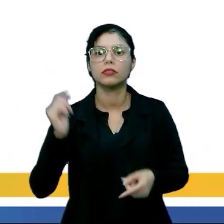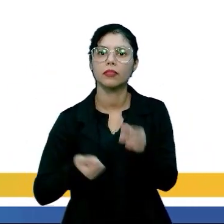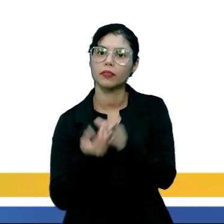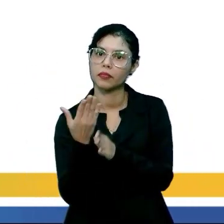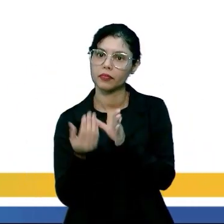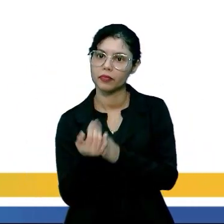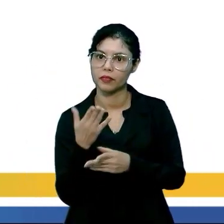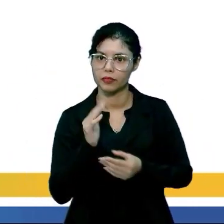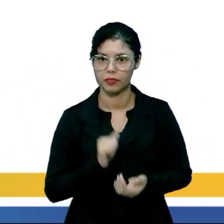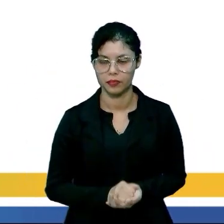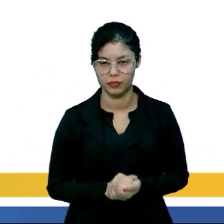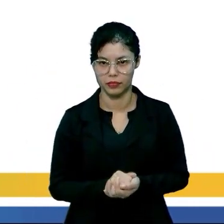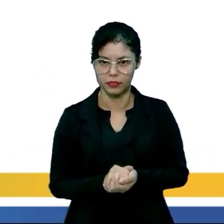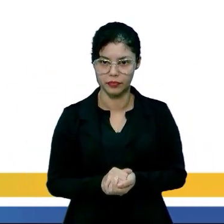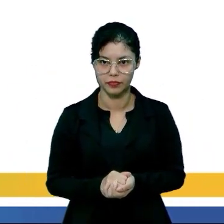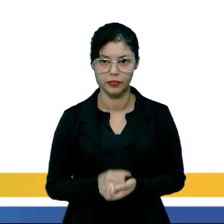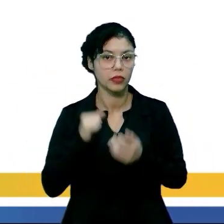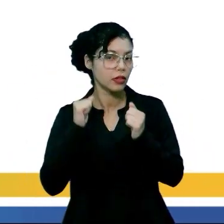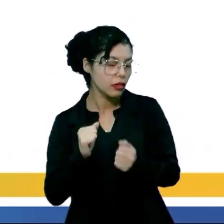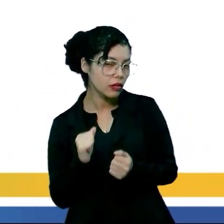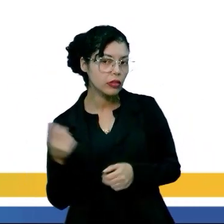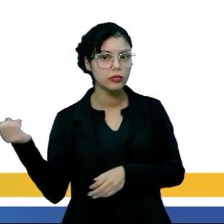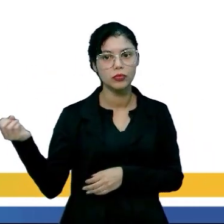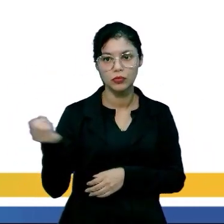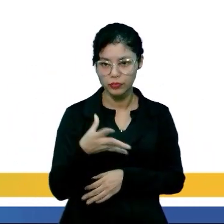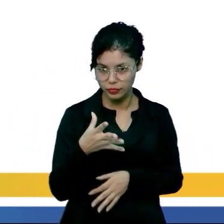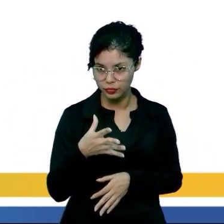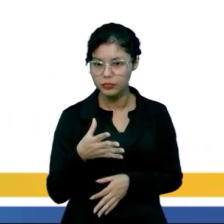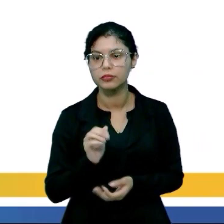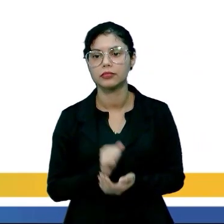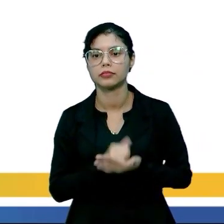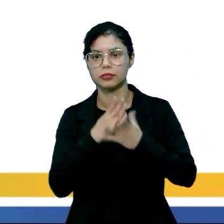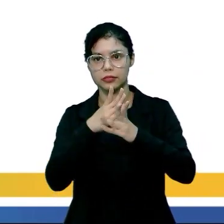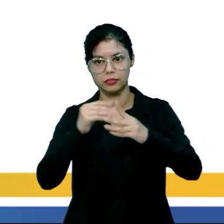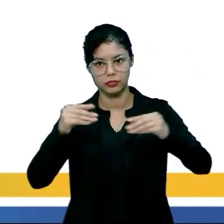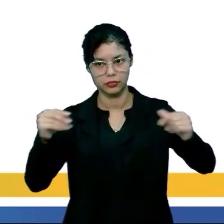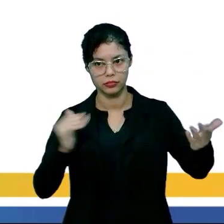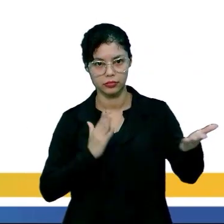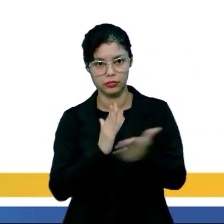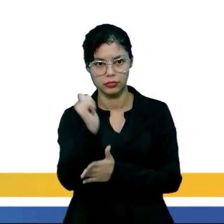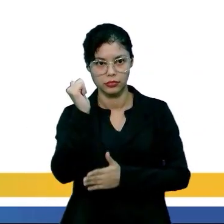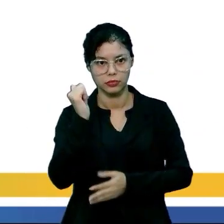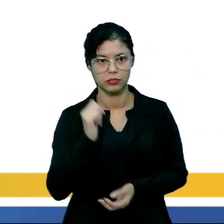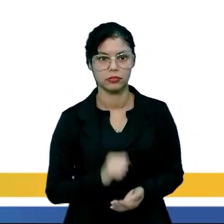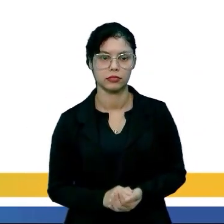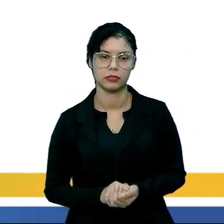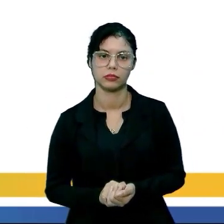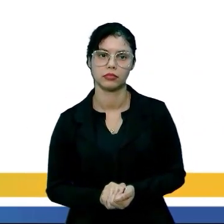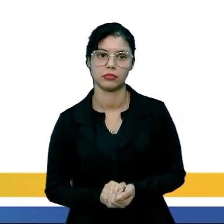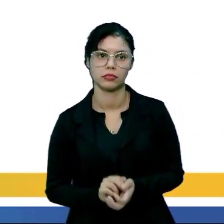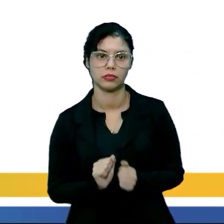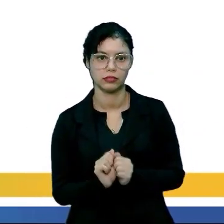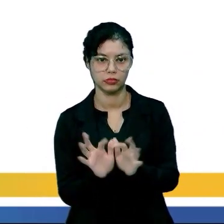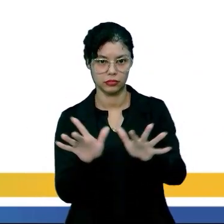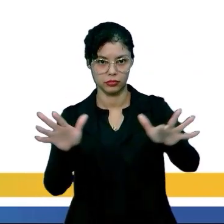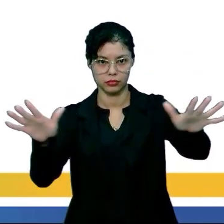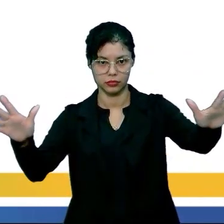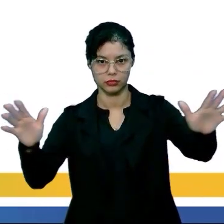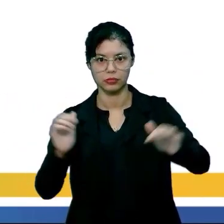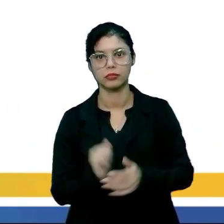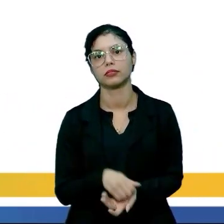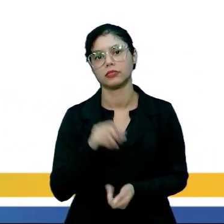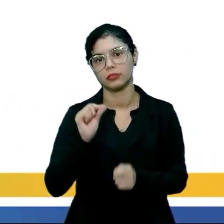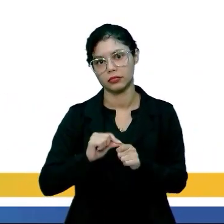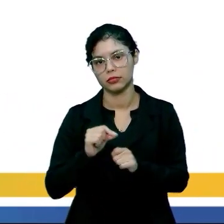para garantir o sucesso reprodutivo, pois permite a conquista de novos territórios. Então, a dispersão